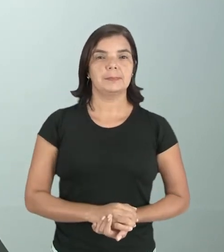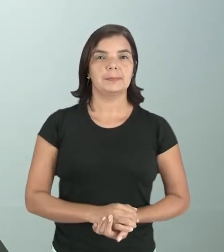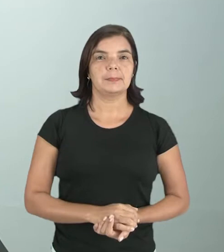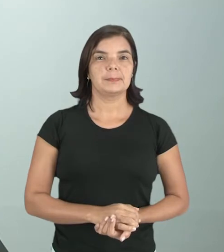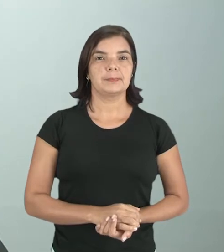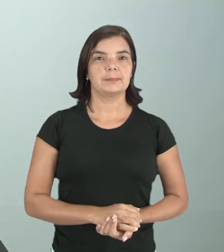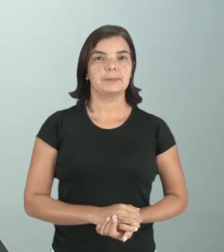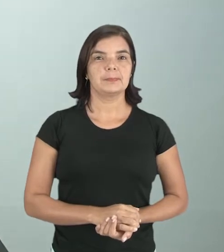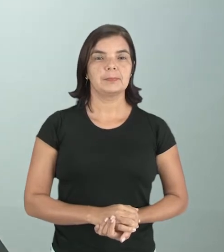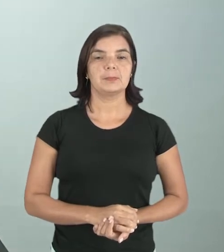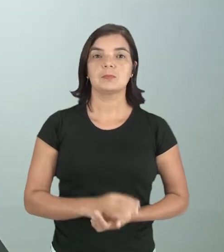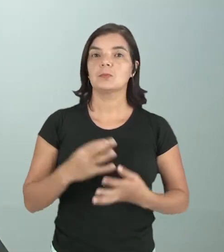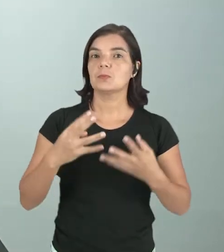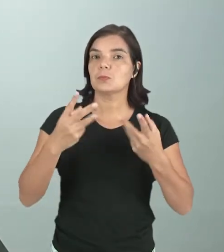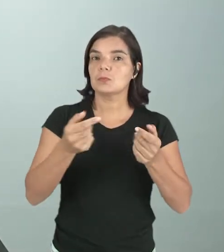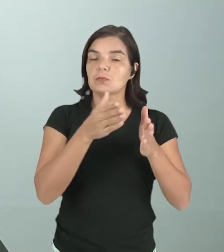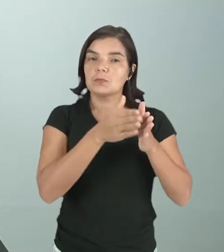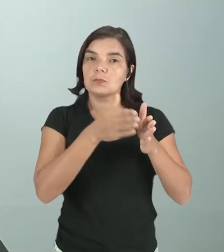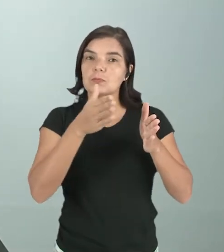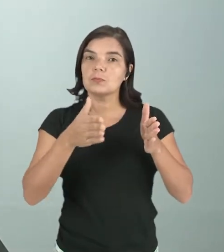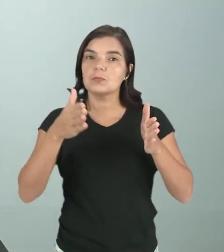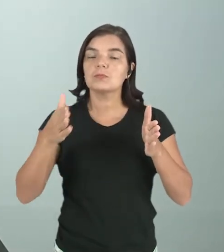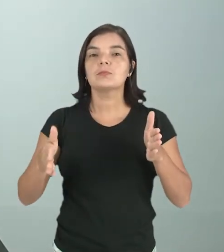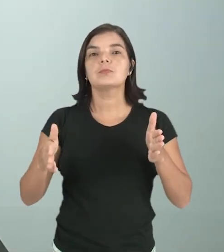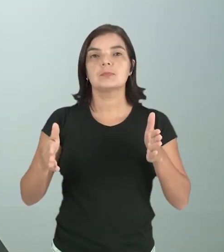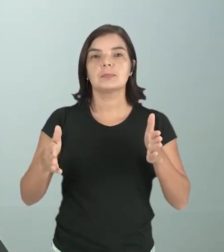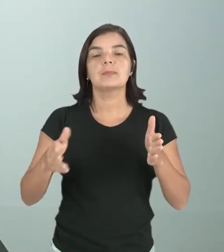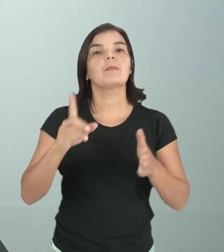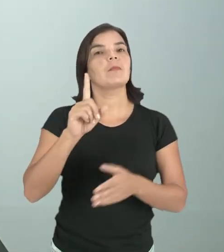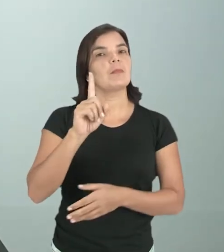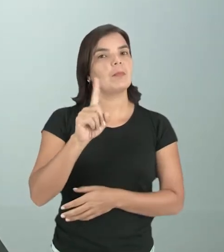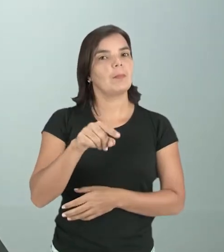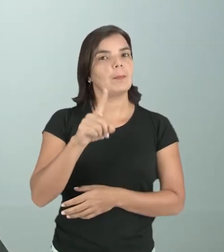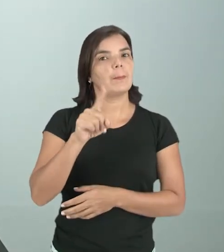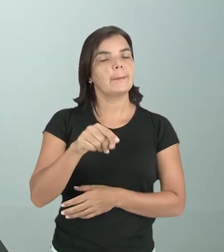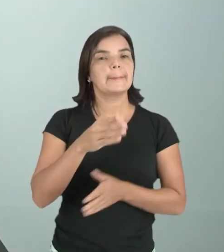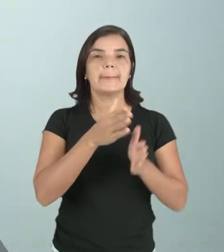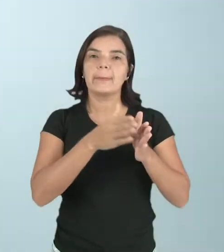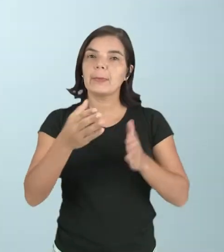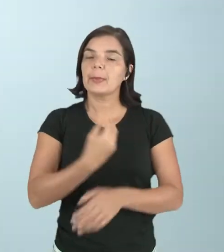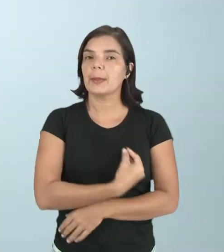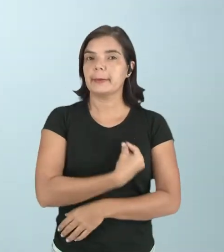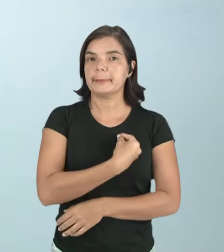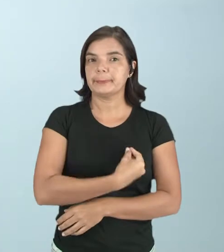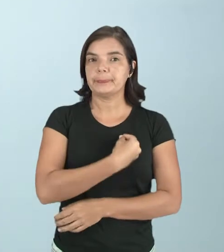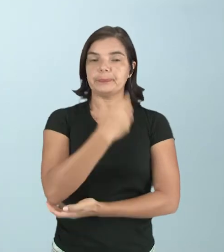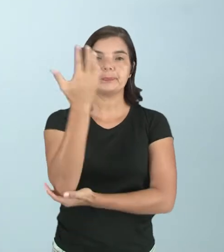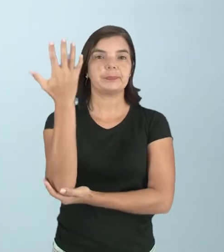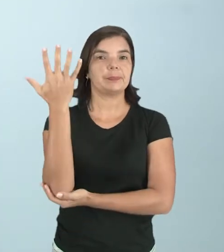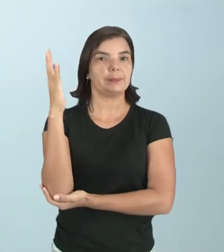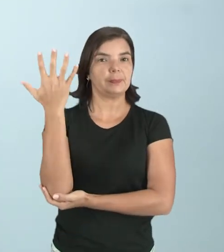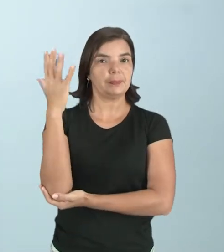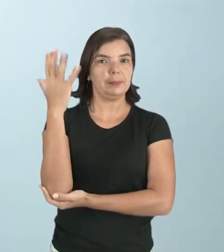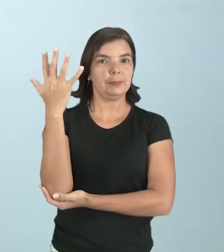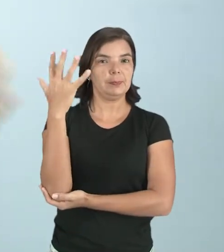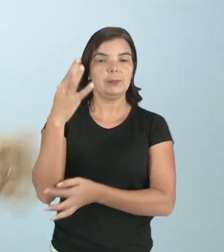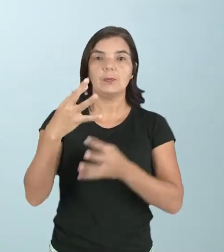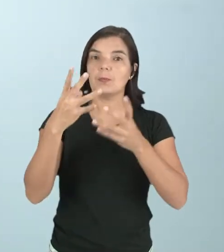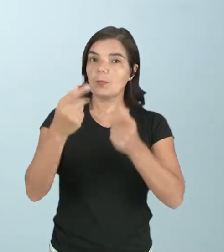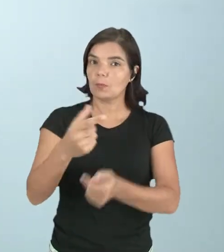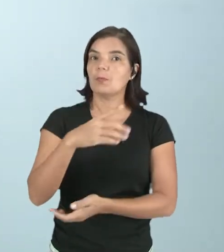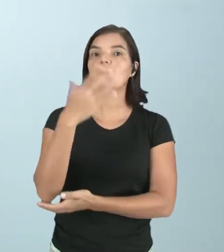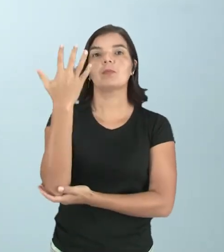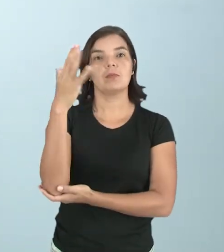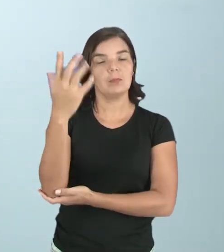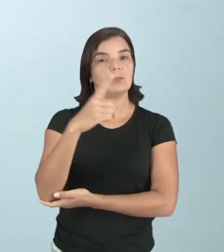Então, todo esse processo são as fases de vida da planta. Toda planta tem